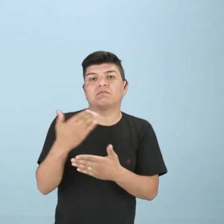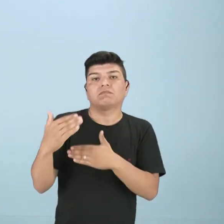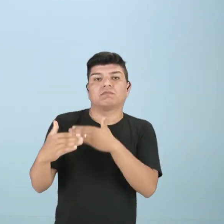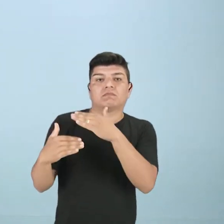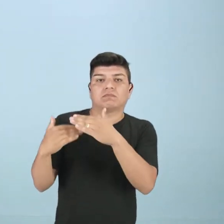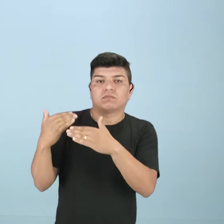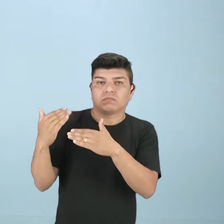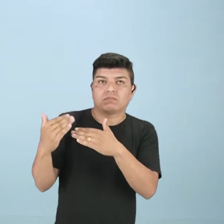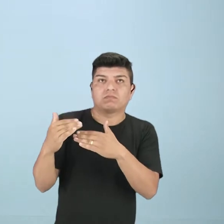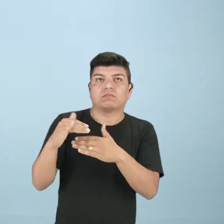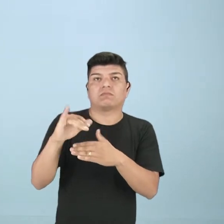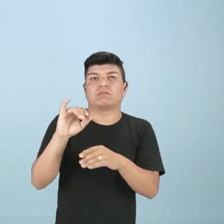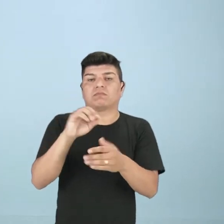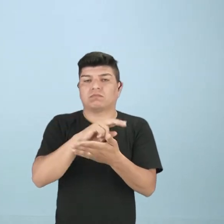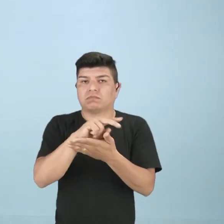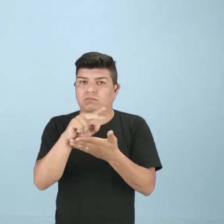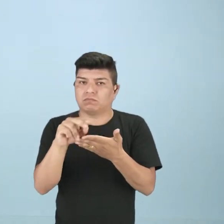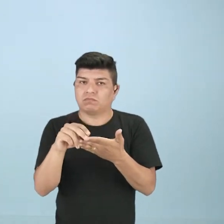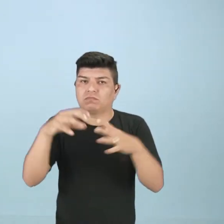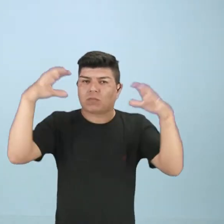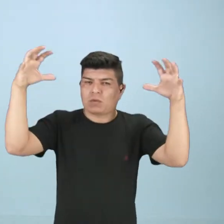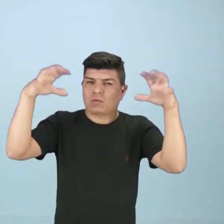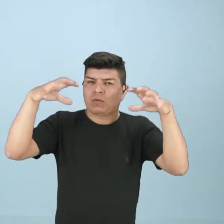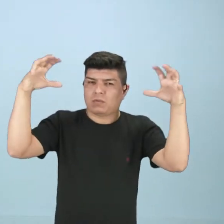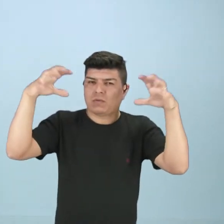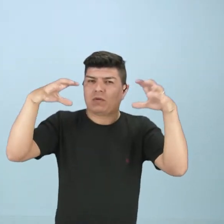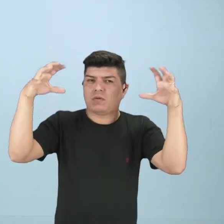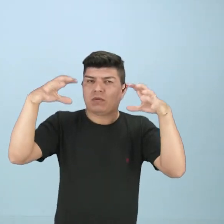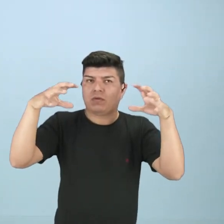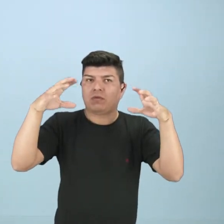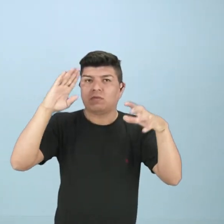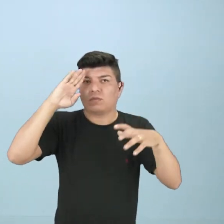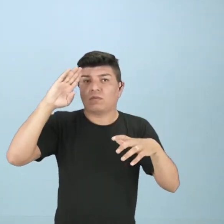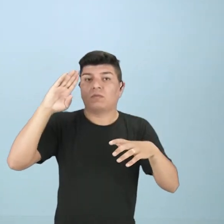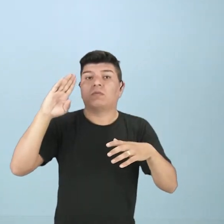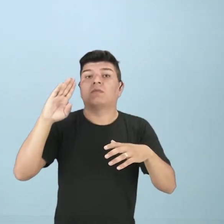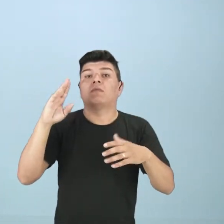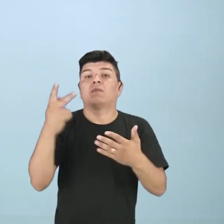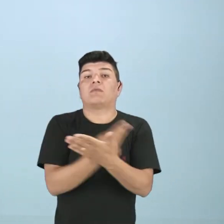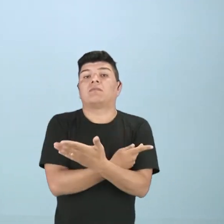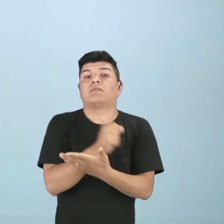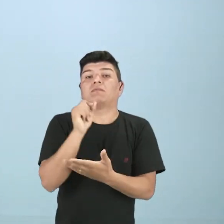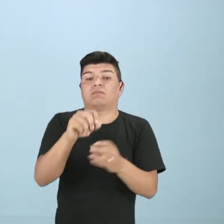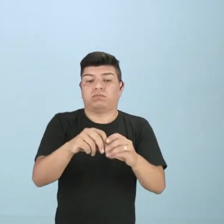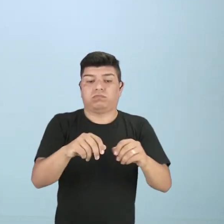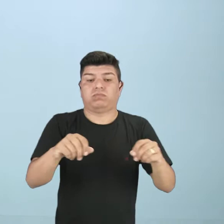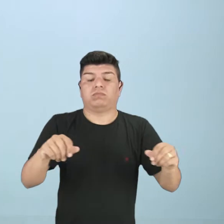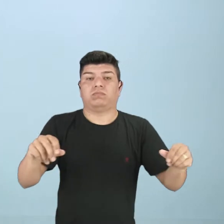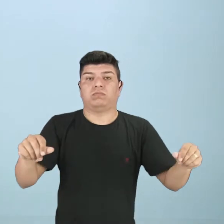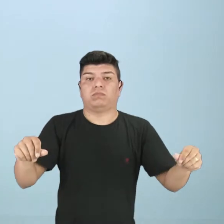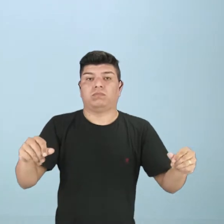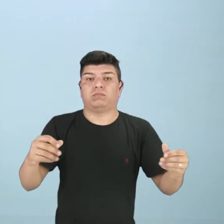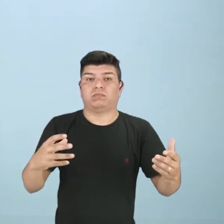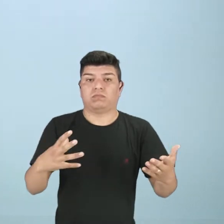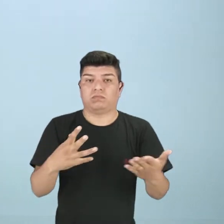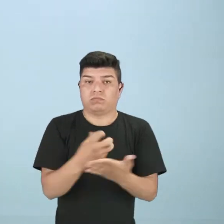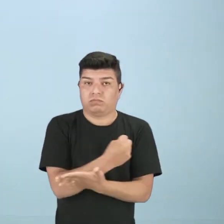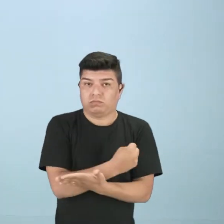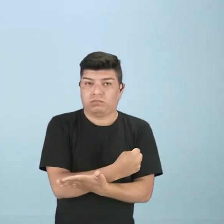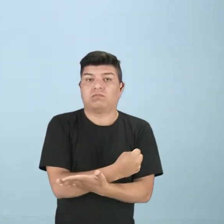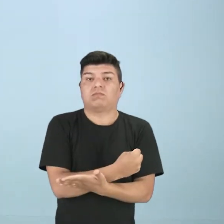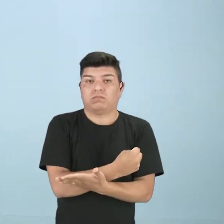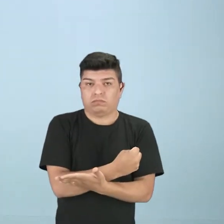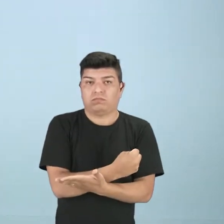de intemperismo, né, quando estão muitas chuvas, o que vai acontecer? Então, o solo ele é retirado muito de